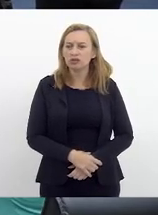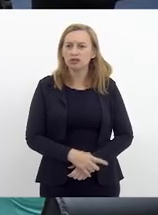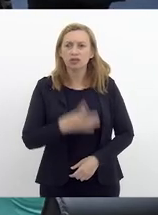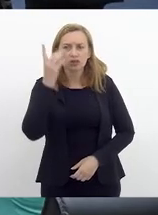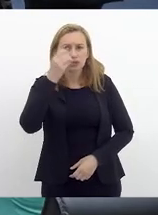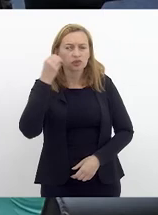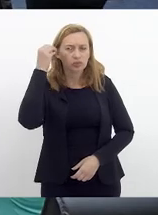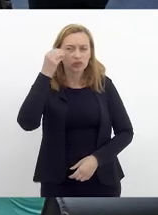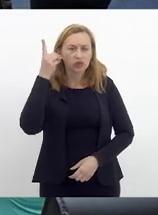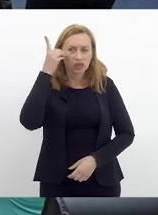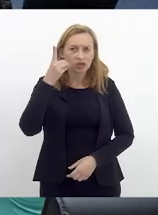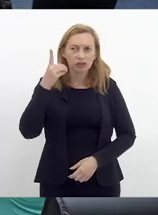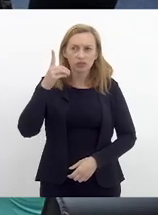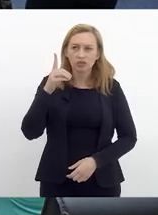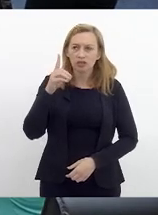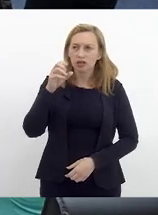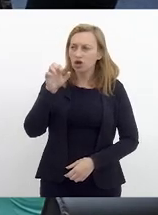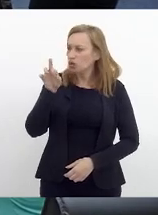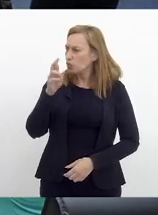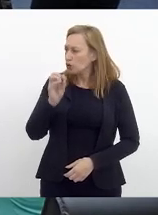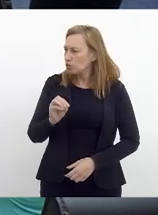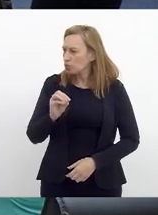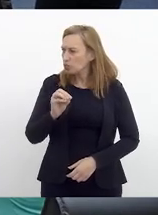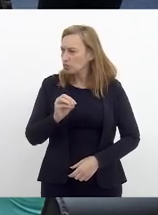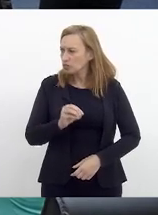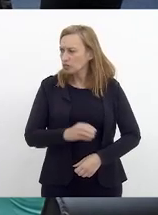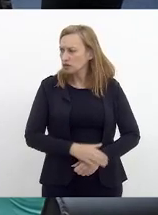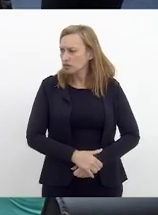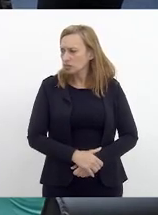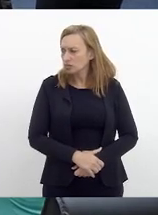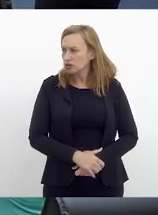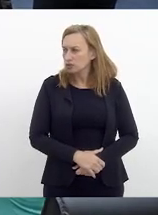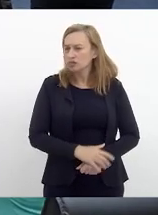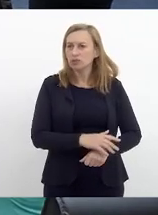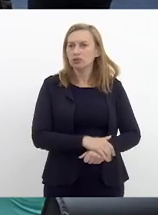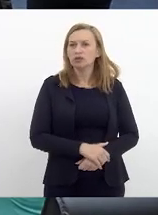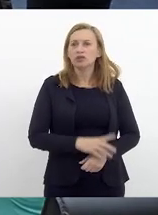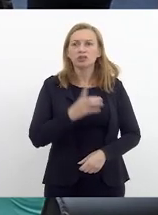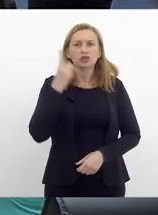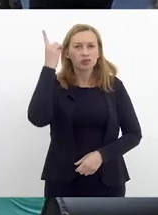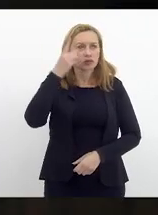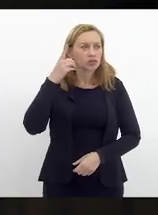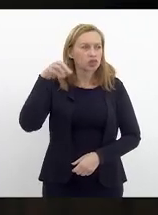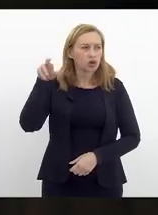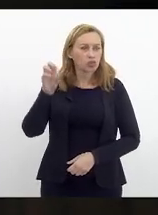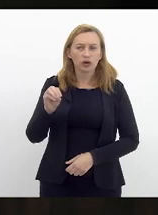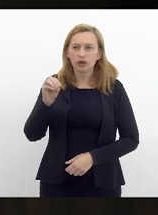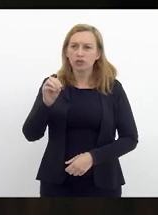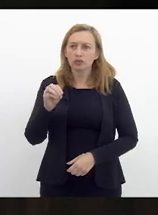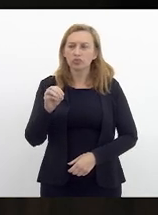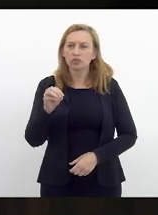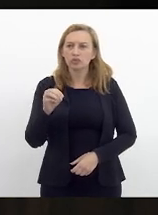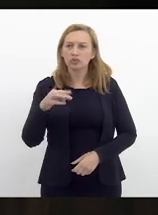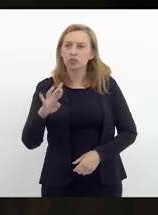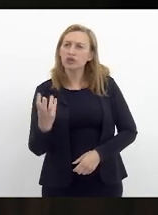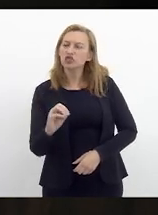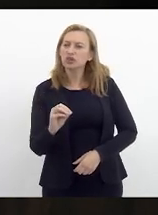Deputado Carlos Macedo. Deputado Eurico Júnior. Deputado Eurico Júnior. Deputado Chico Machado.